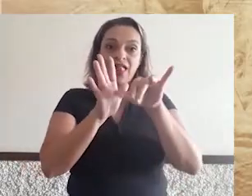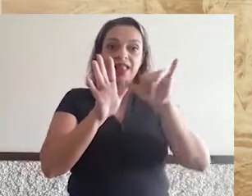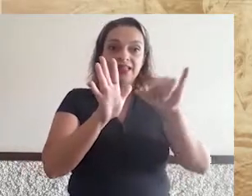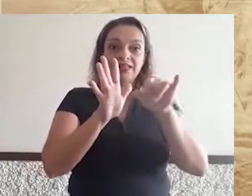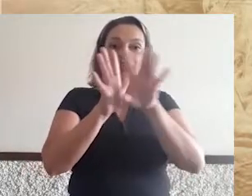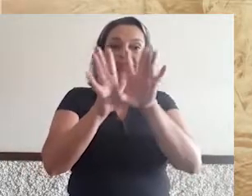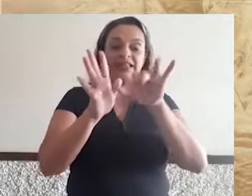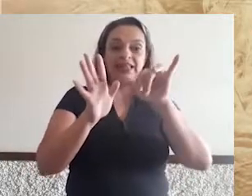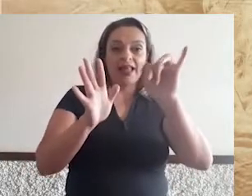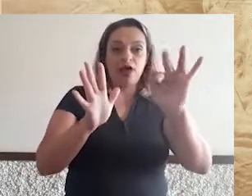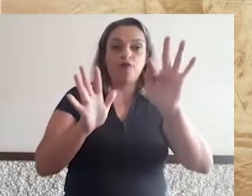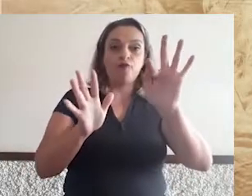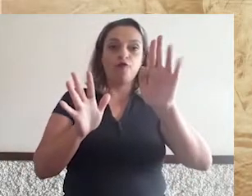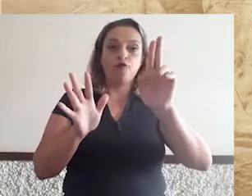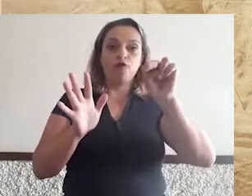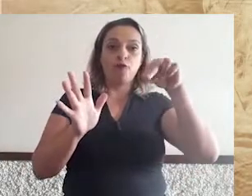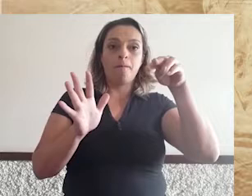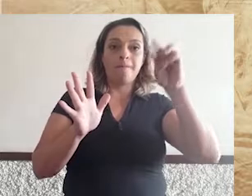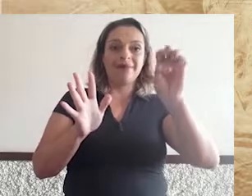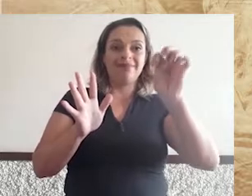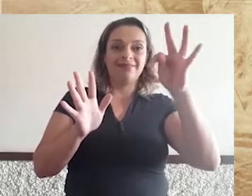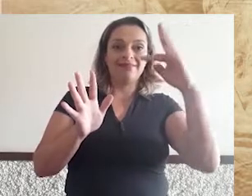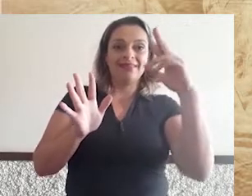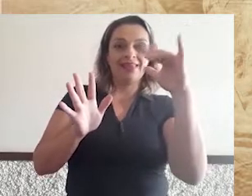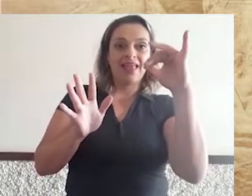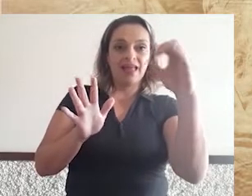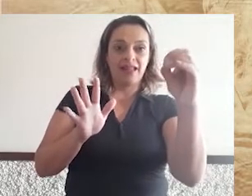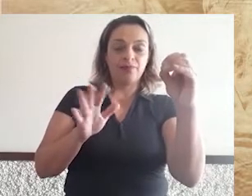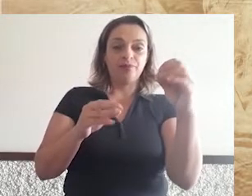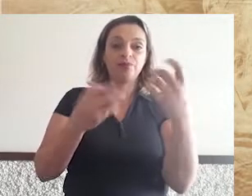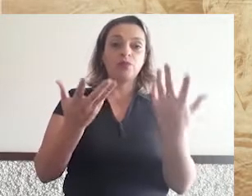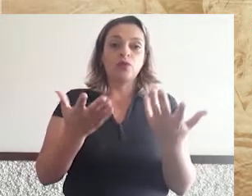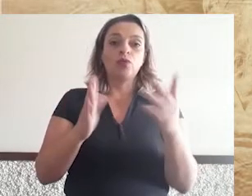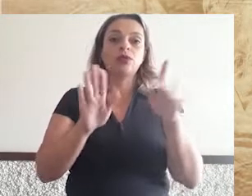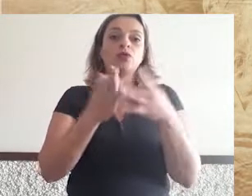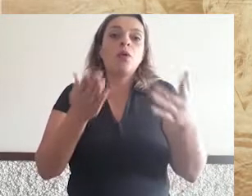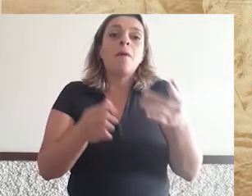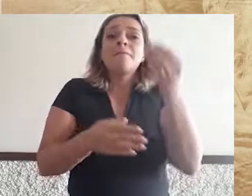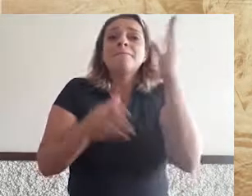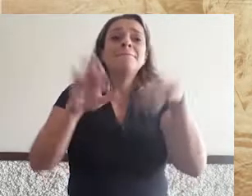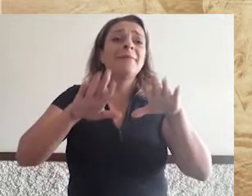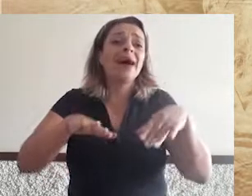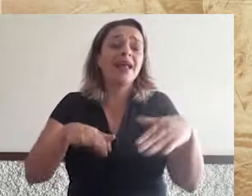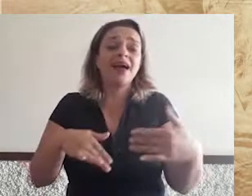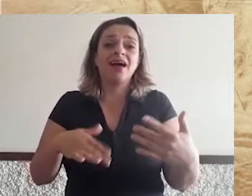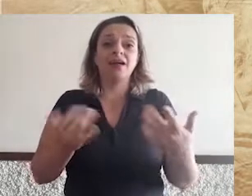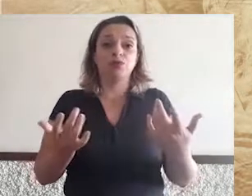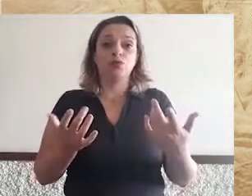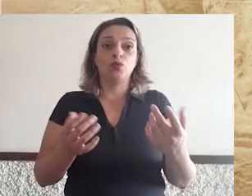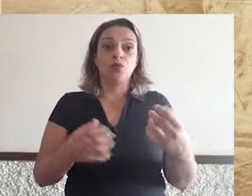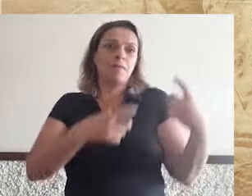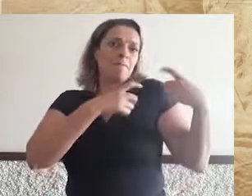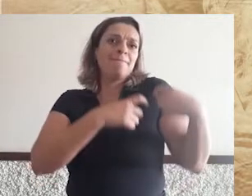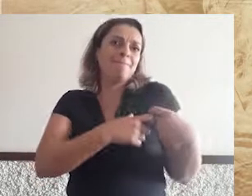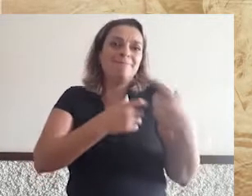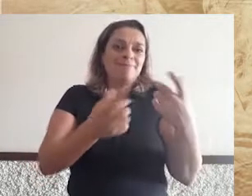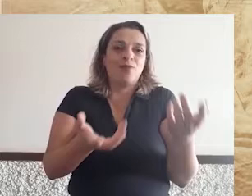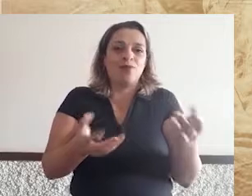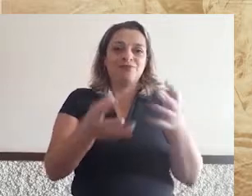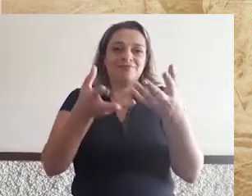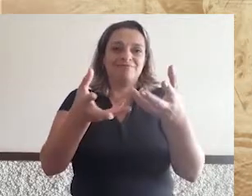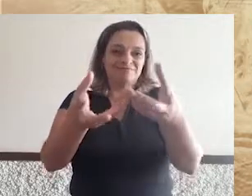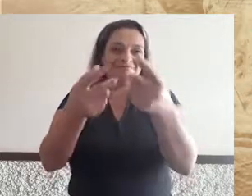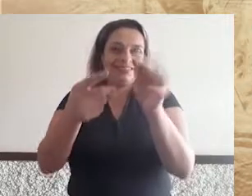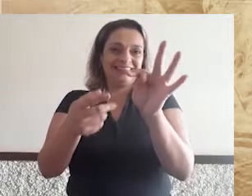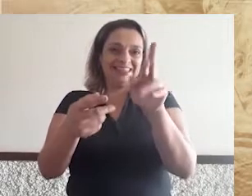Lei Frumentária, que estabelecia a venda do trigo a preços populares, uma espécie de bolsa-trigo lá